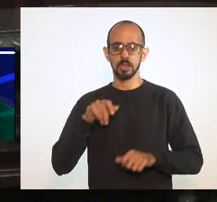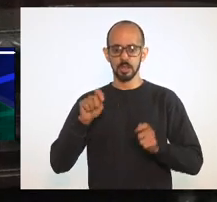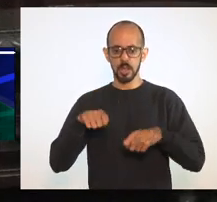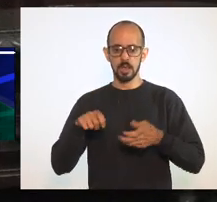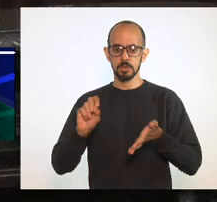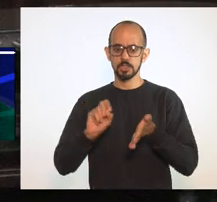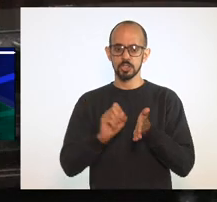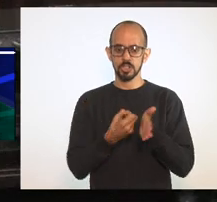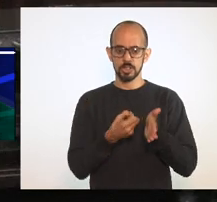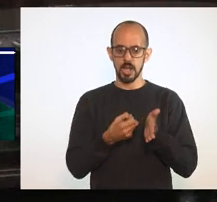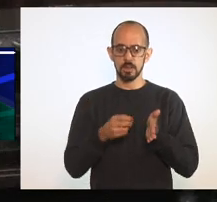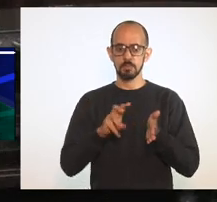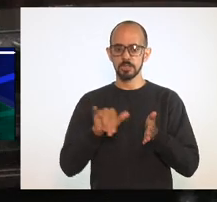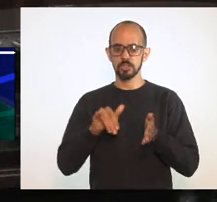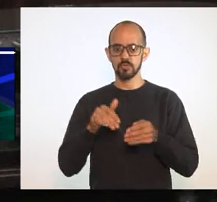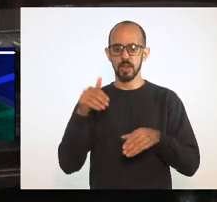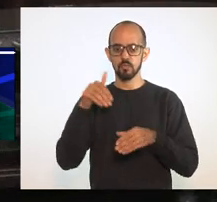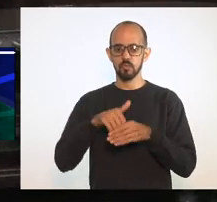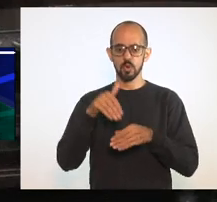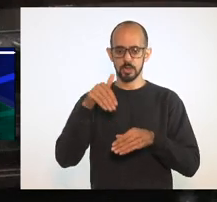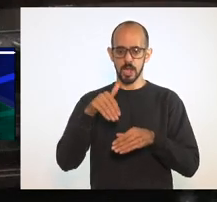nós vamos votar, e votando a gente,